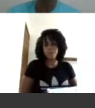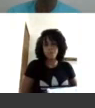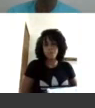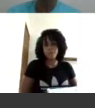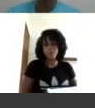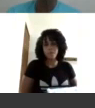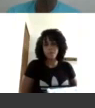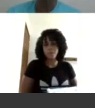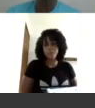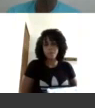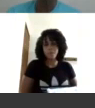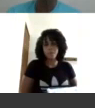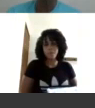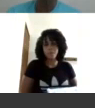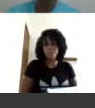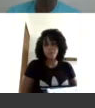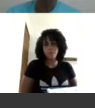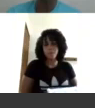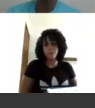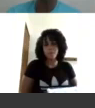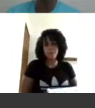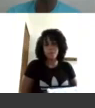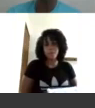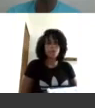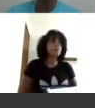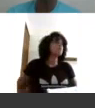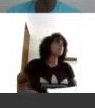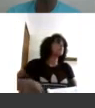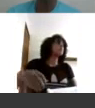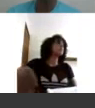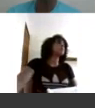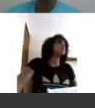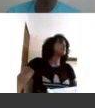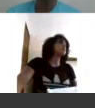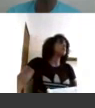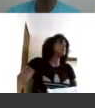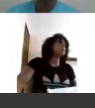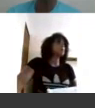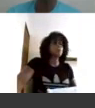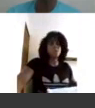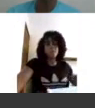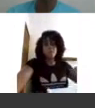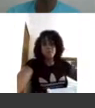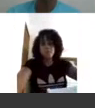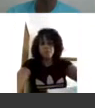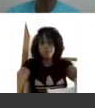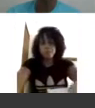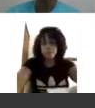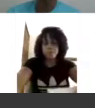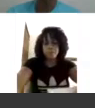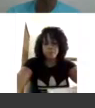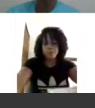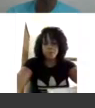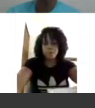sabiam como funcionava esse plano anual, esse plano de aula, e aí o coordenador, a supervisora, nos